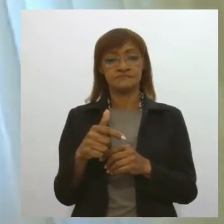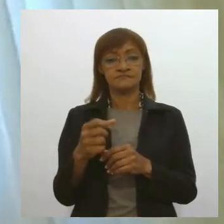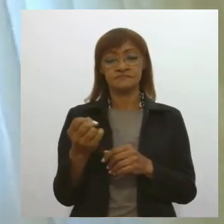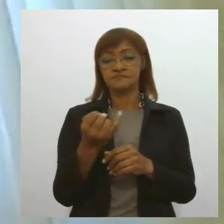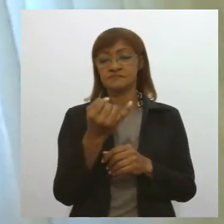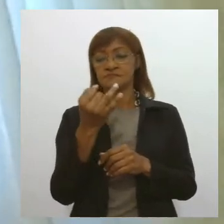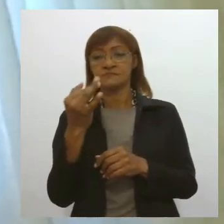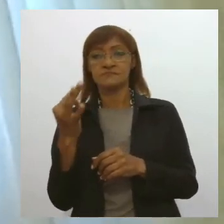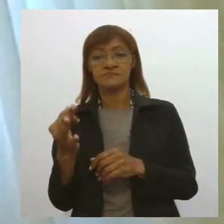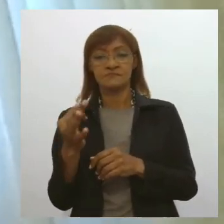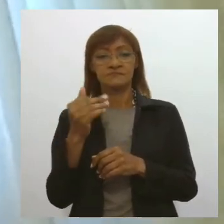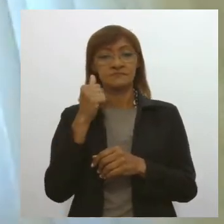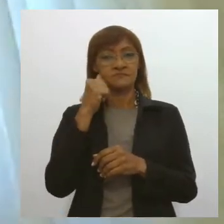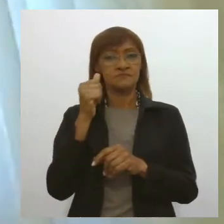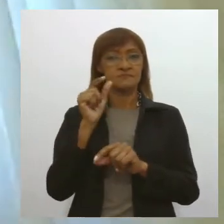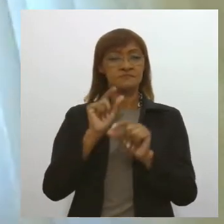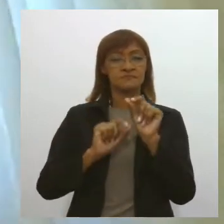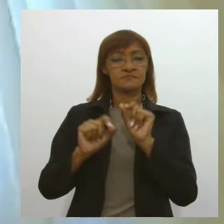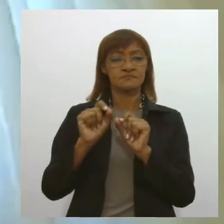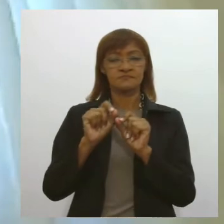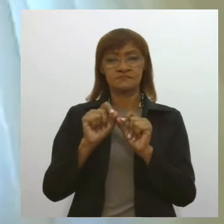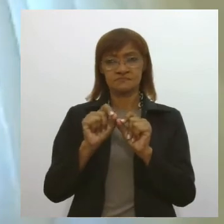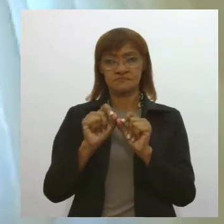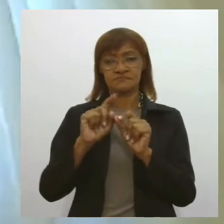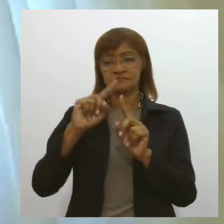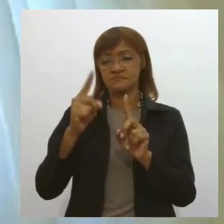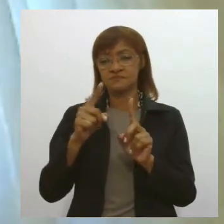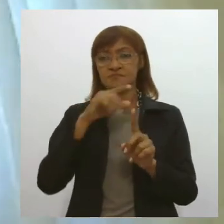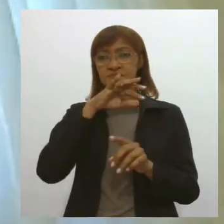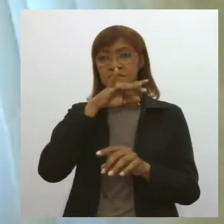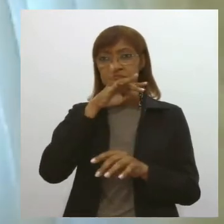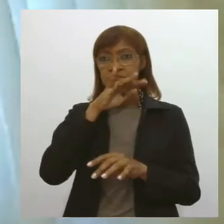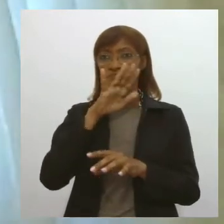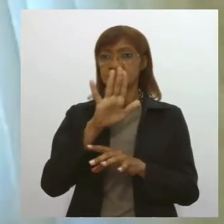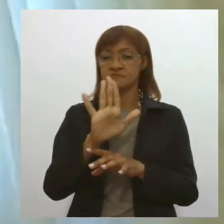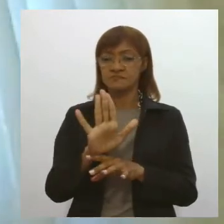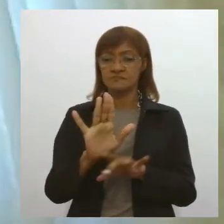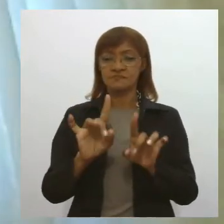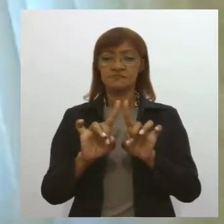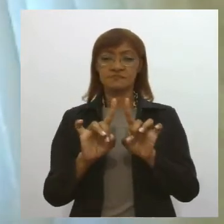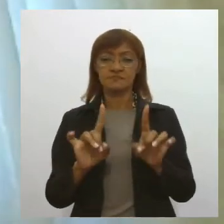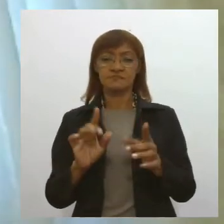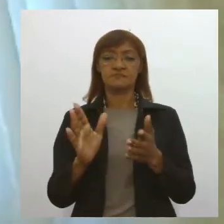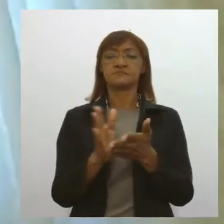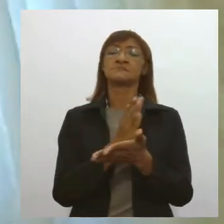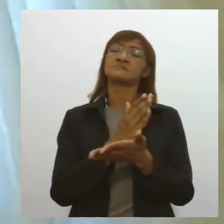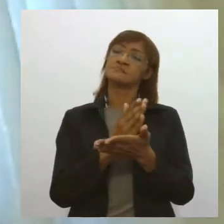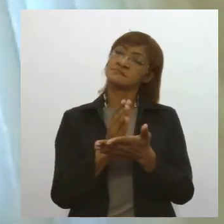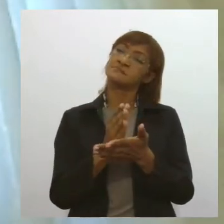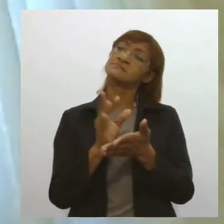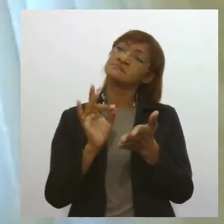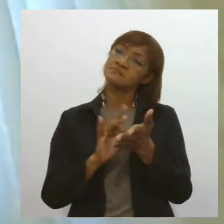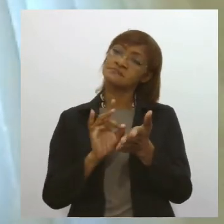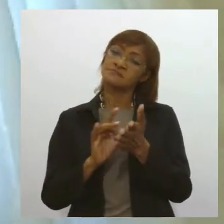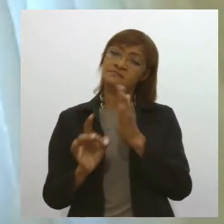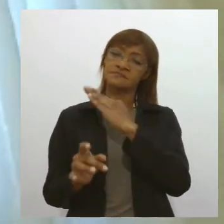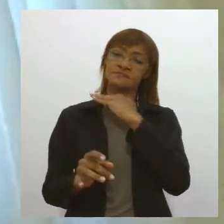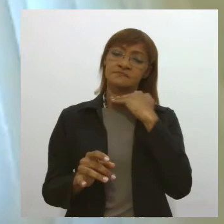que tem um desfecho, né, ruim, né, mas estão acontecendo de mães morrerem por